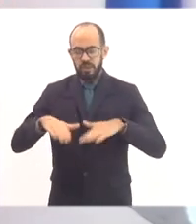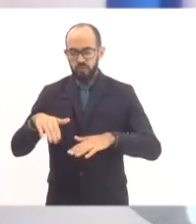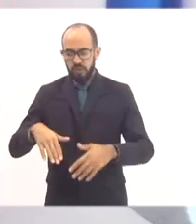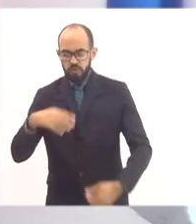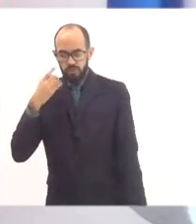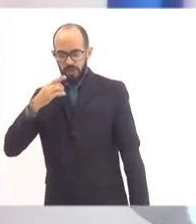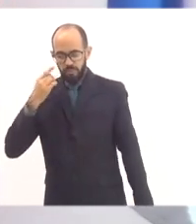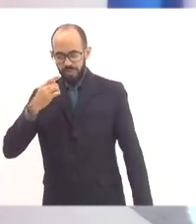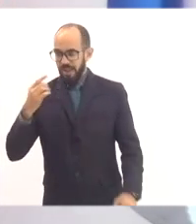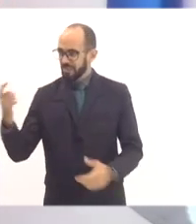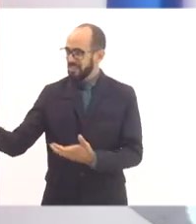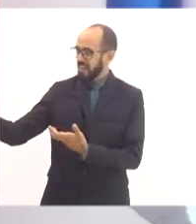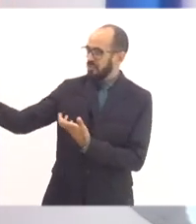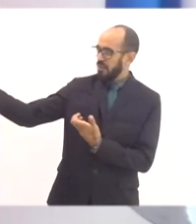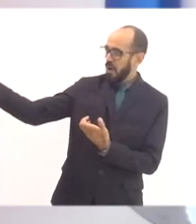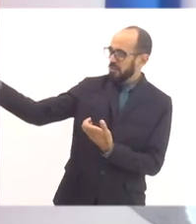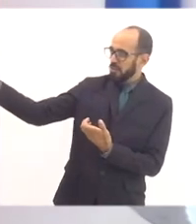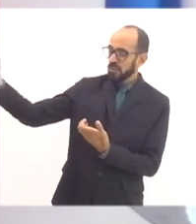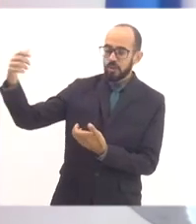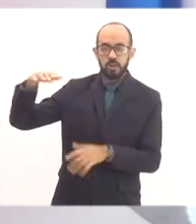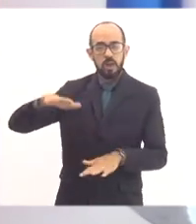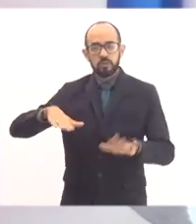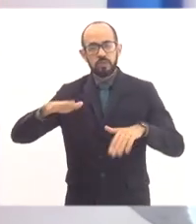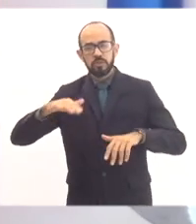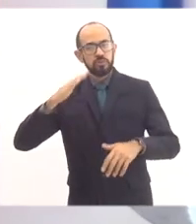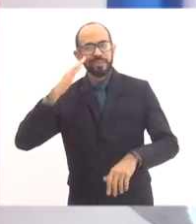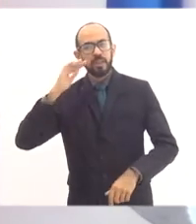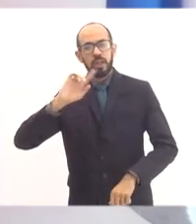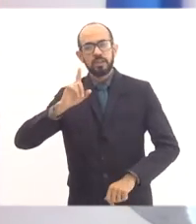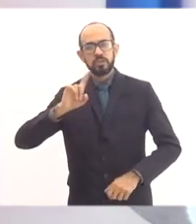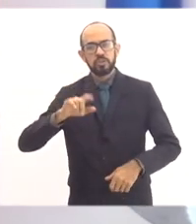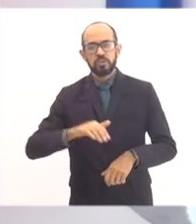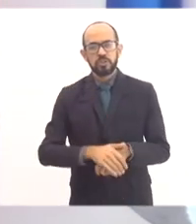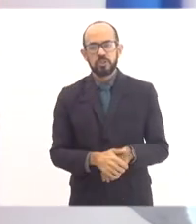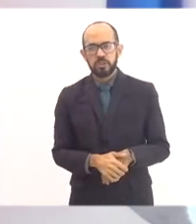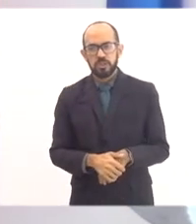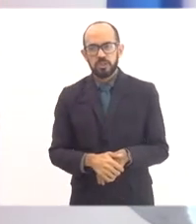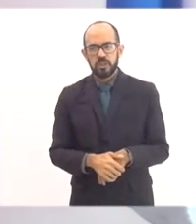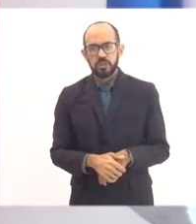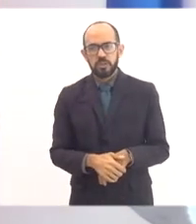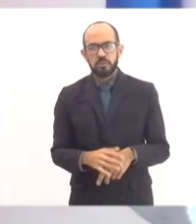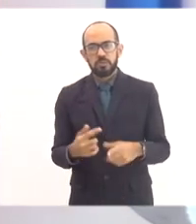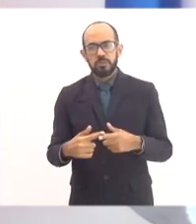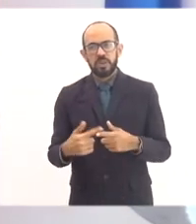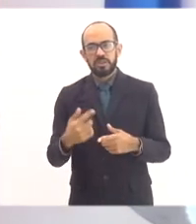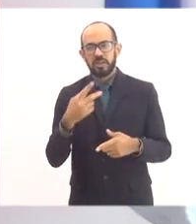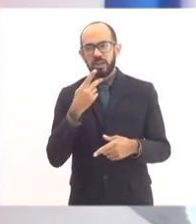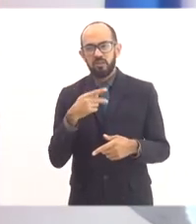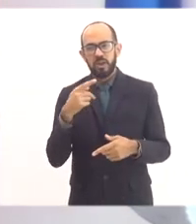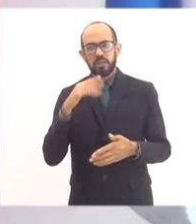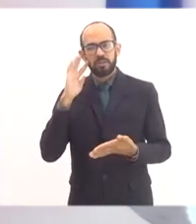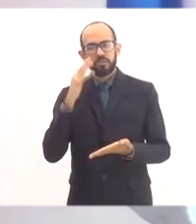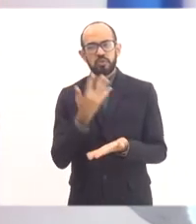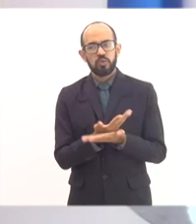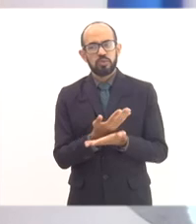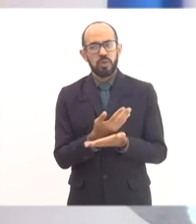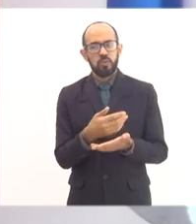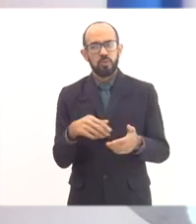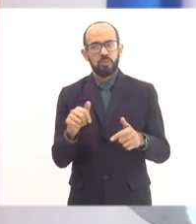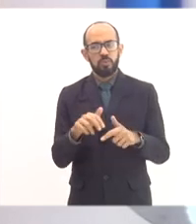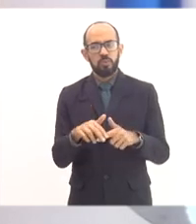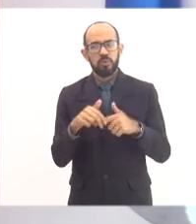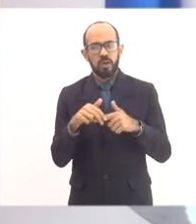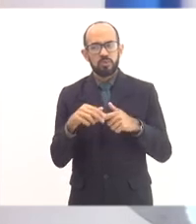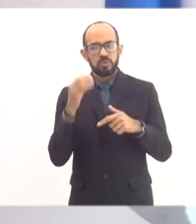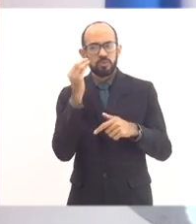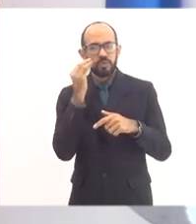entende. Cada concurso, se a gente está falando de buscar uma solução com o MP para um eventual TAC, é porque a